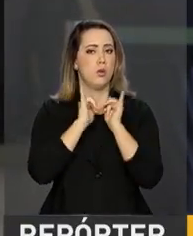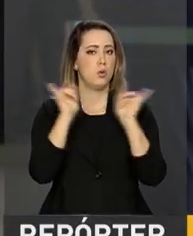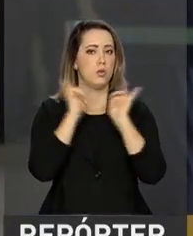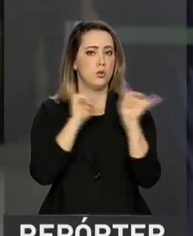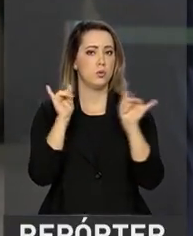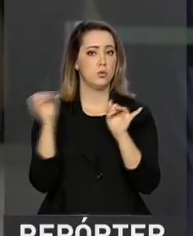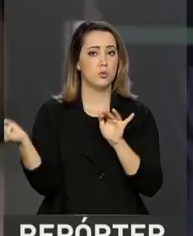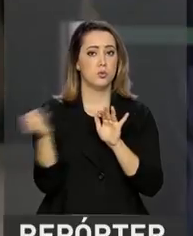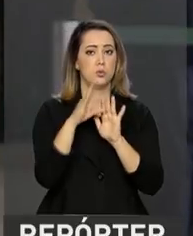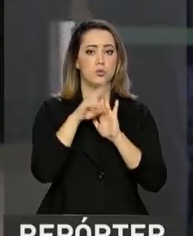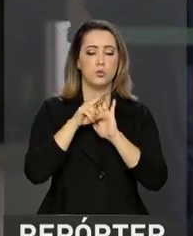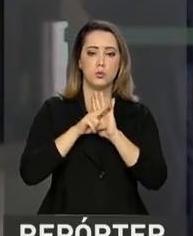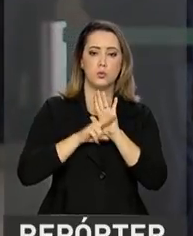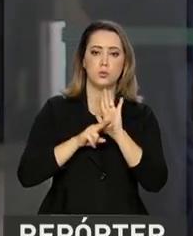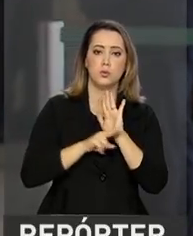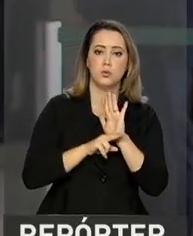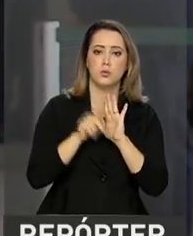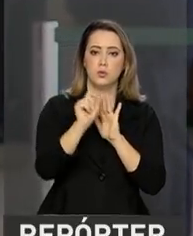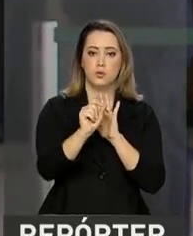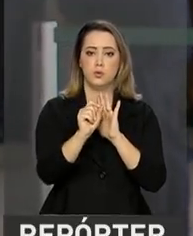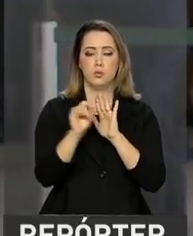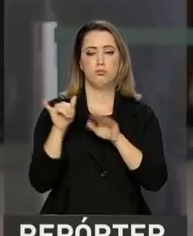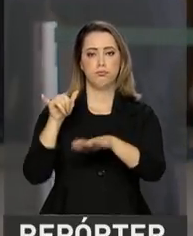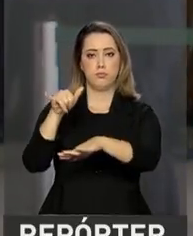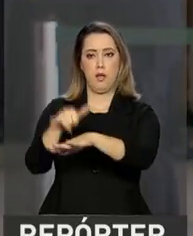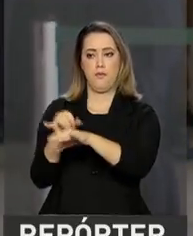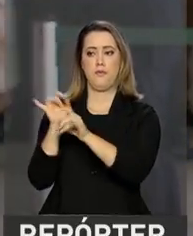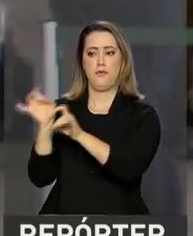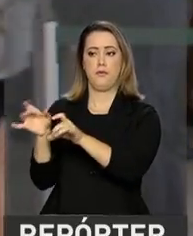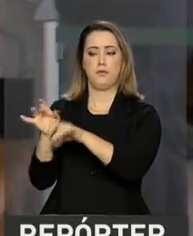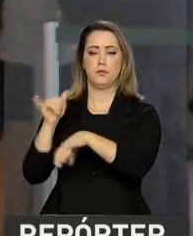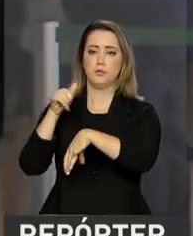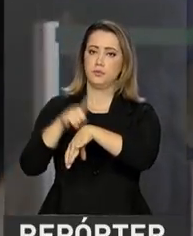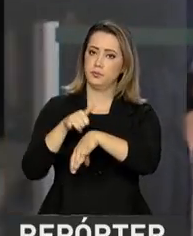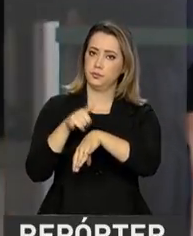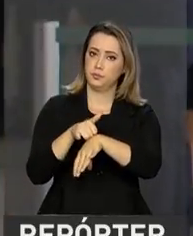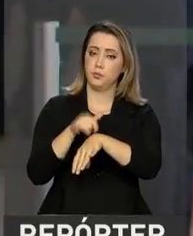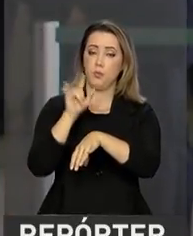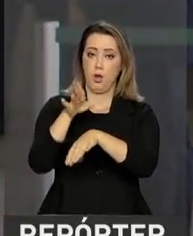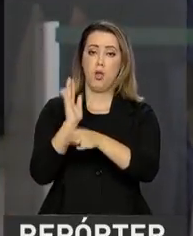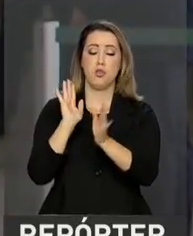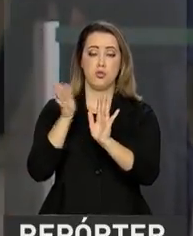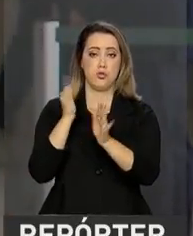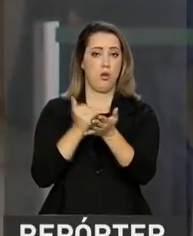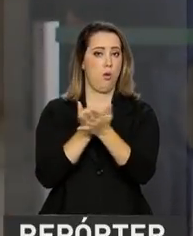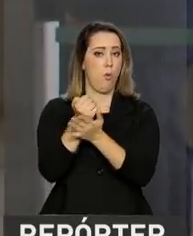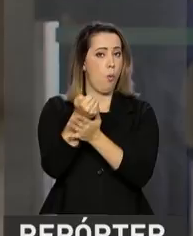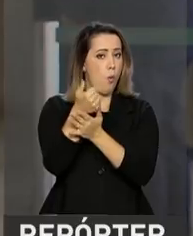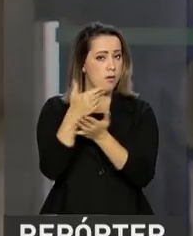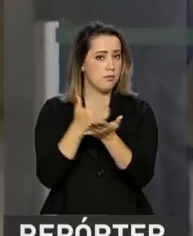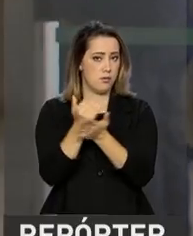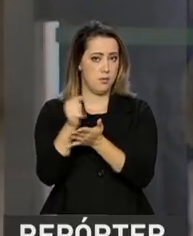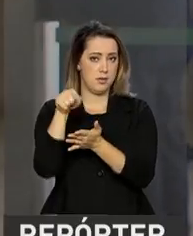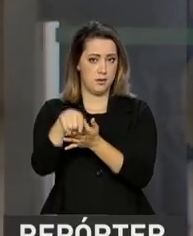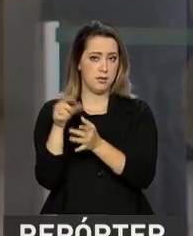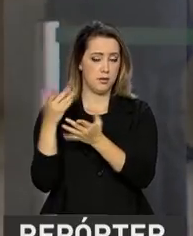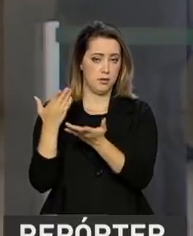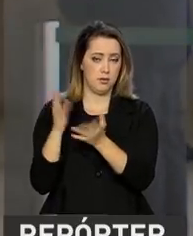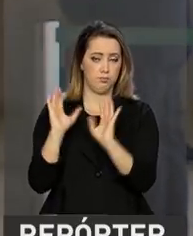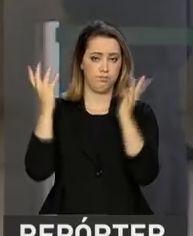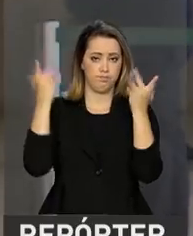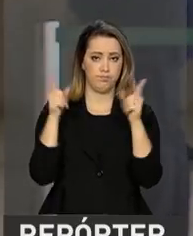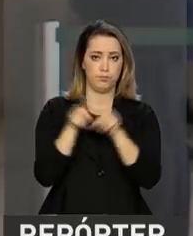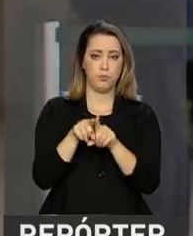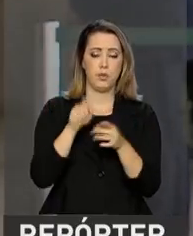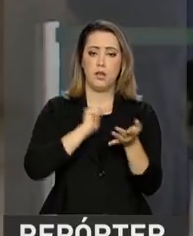da implementação do programa de concessões de aeroportos em uma cerimônia que começa daqui a pouco no palácio do planalto como você falou leandro